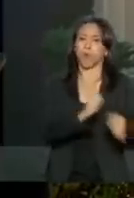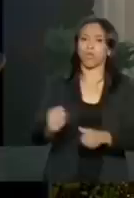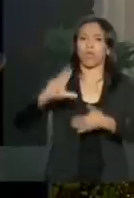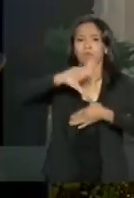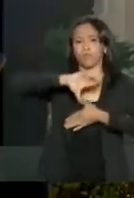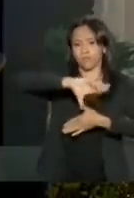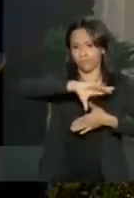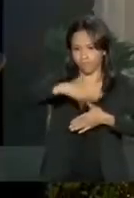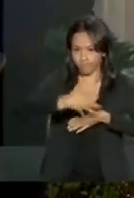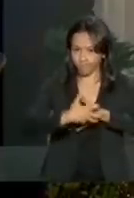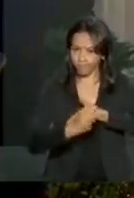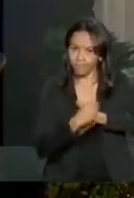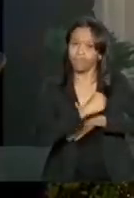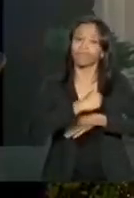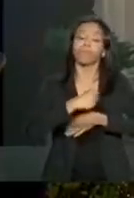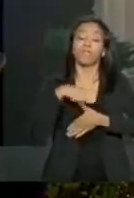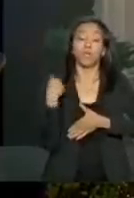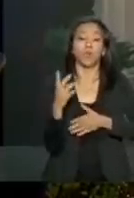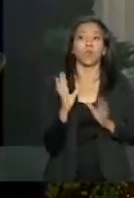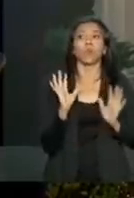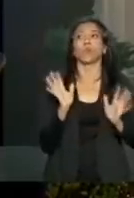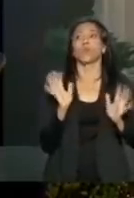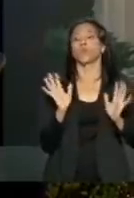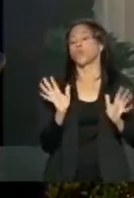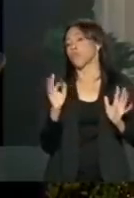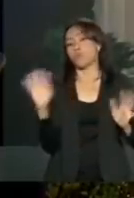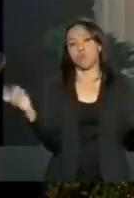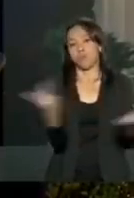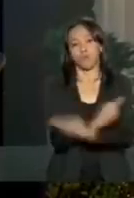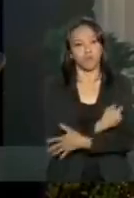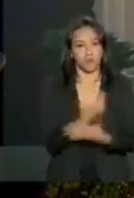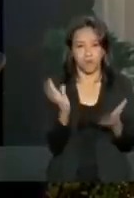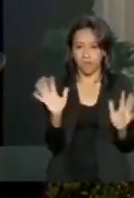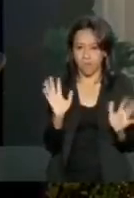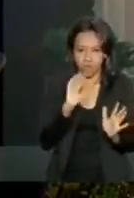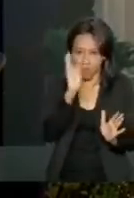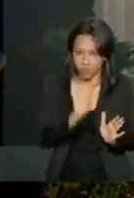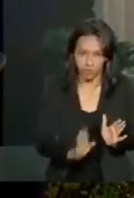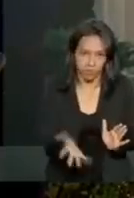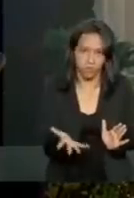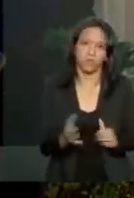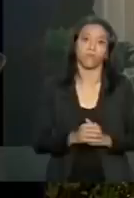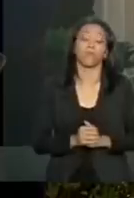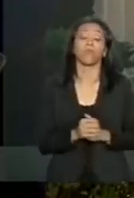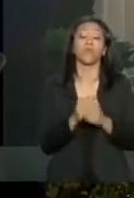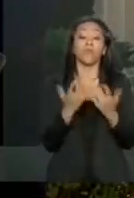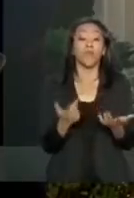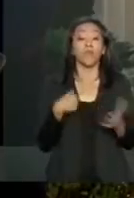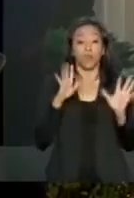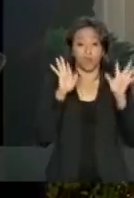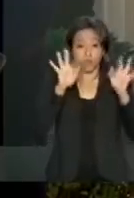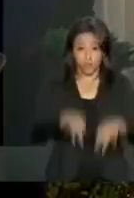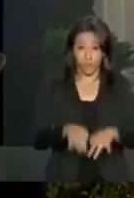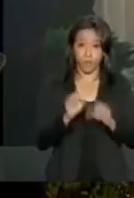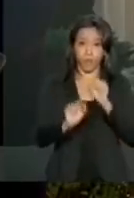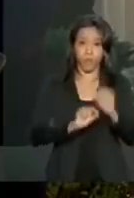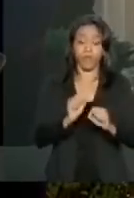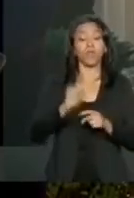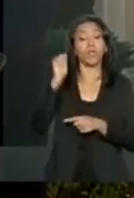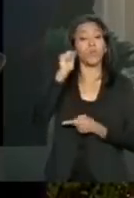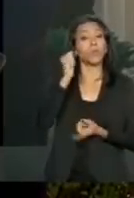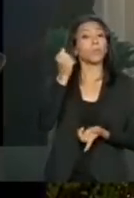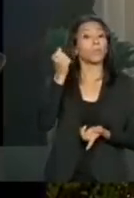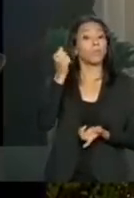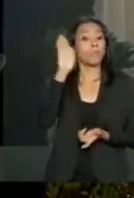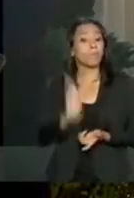via democrática, nos livramos deste projeto no Brasil. Encerro dizendo que o Brasil e os Estados